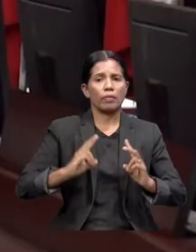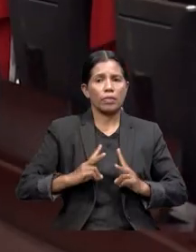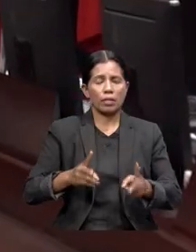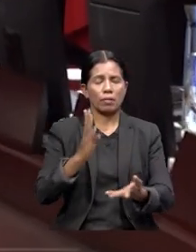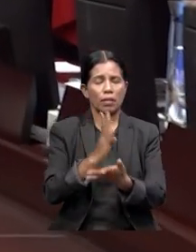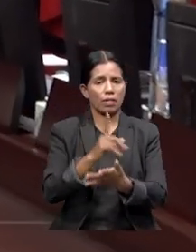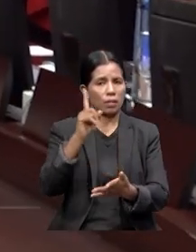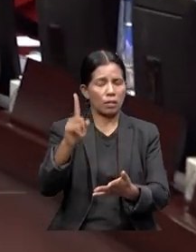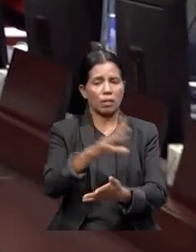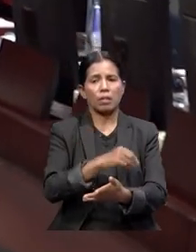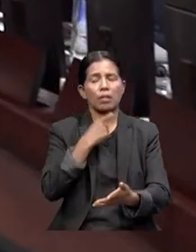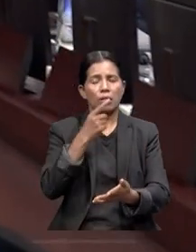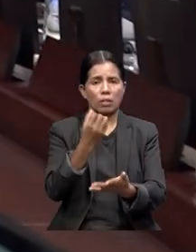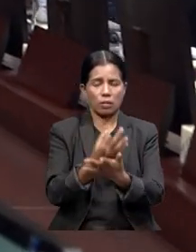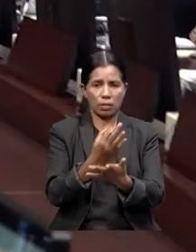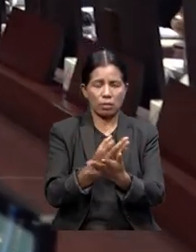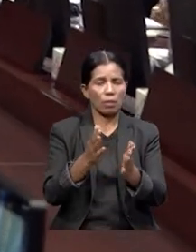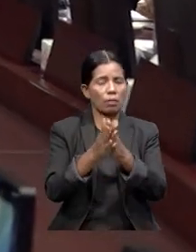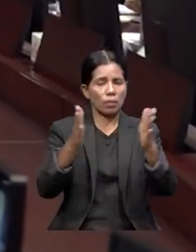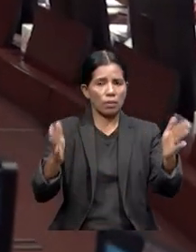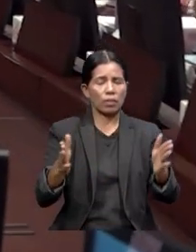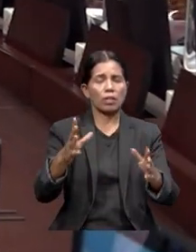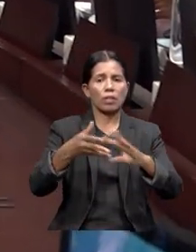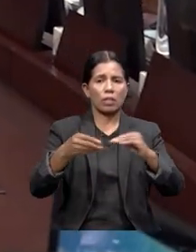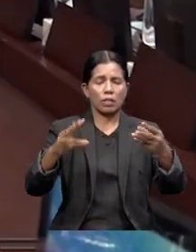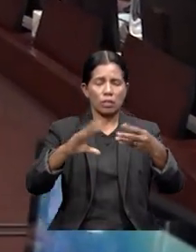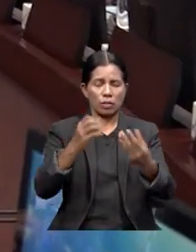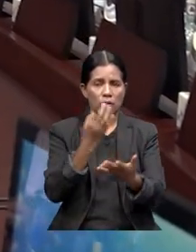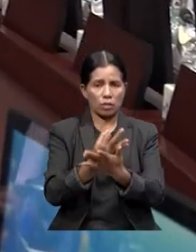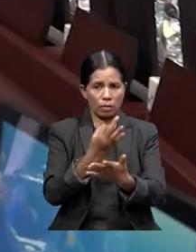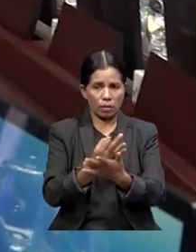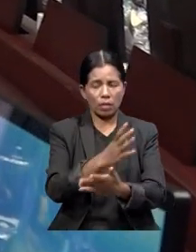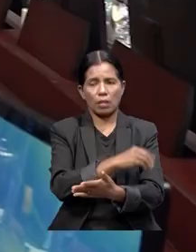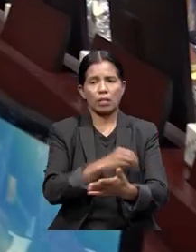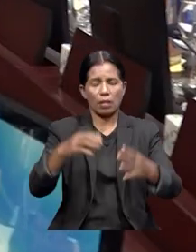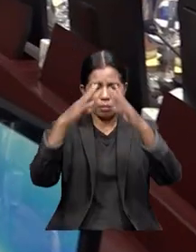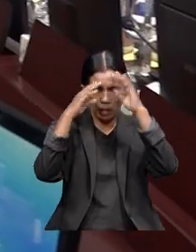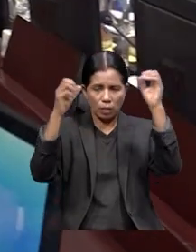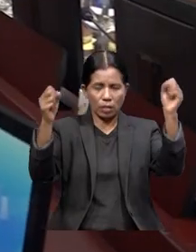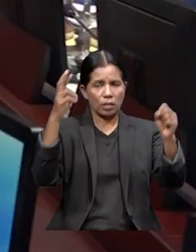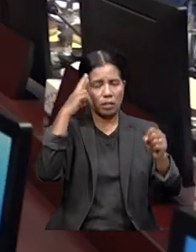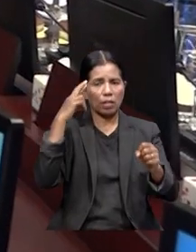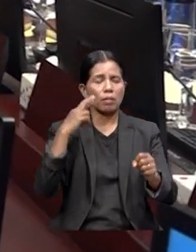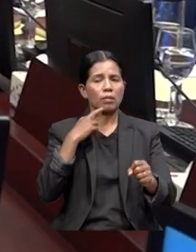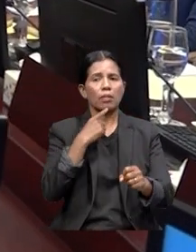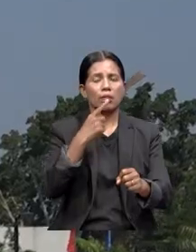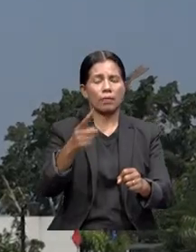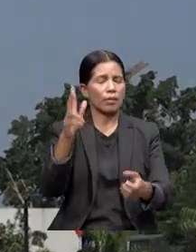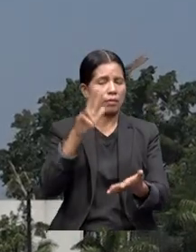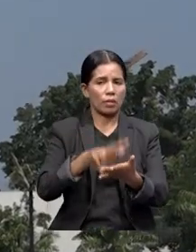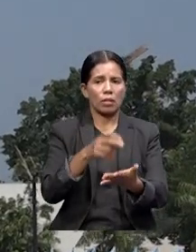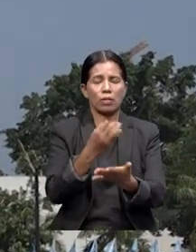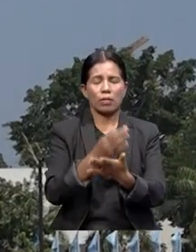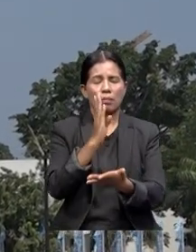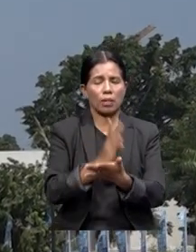ida, consideradu orsamento ne bot liu ia historia orsamental, nune atual presidente republika José Ramos Horta, vetatia orçamento